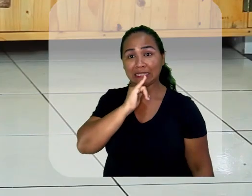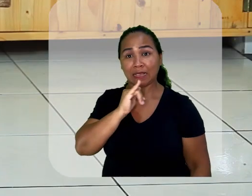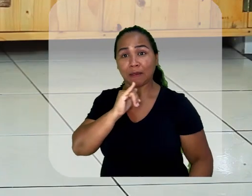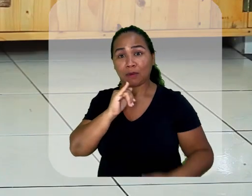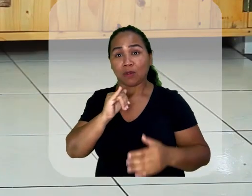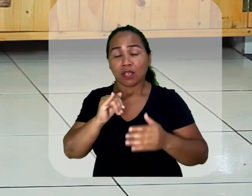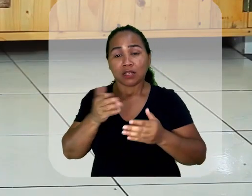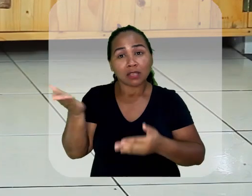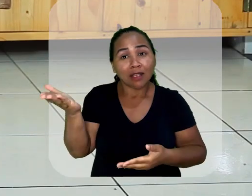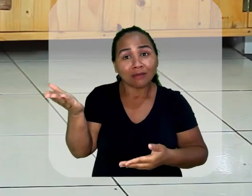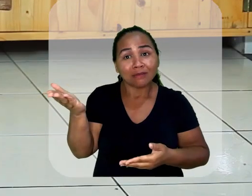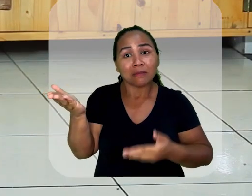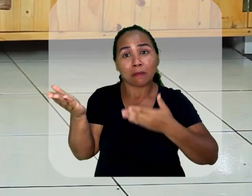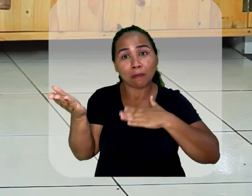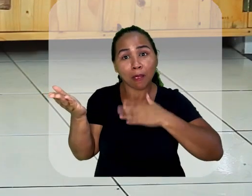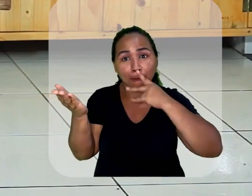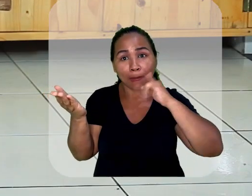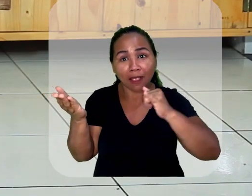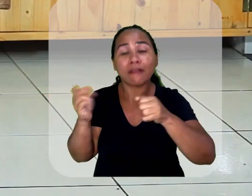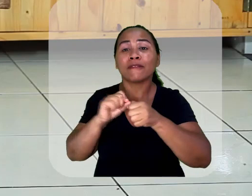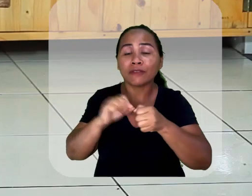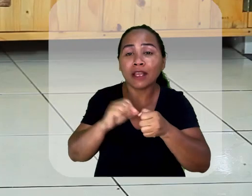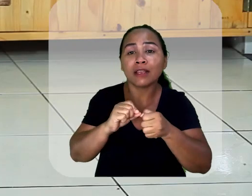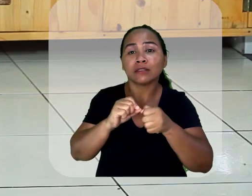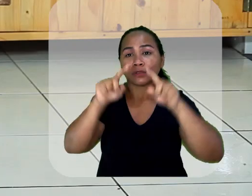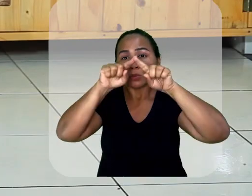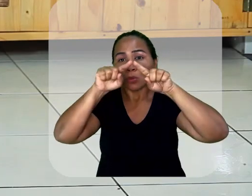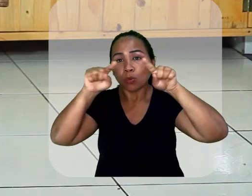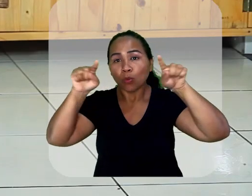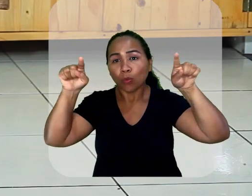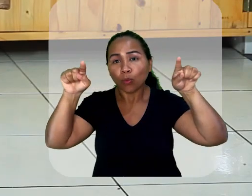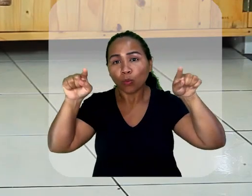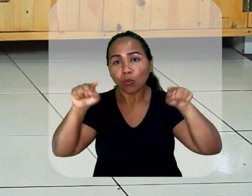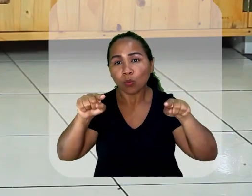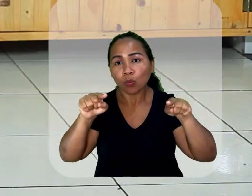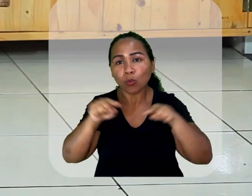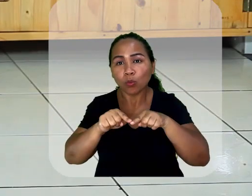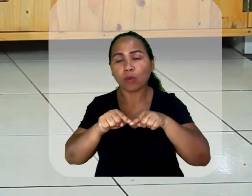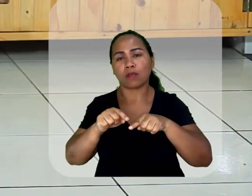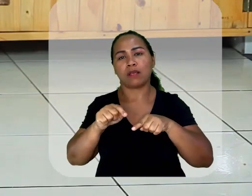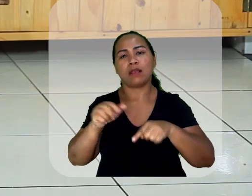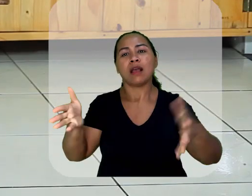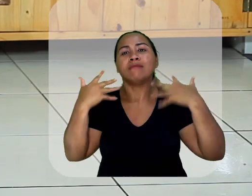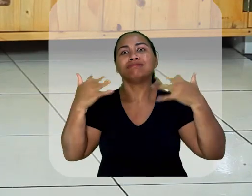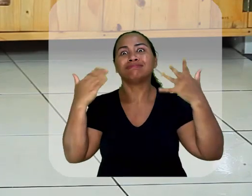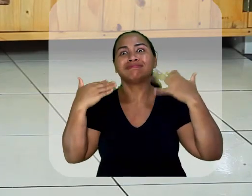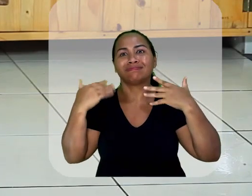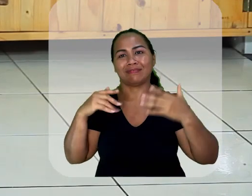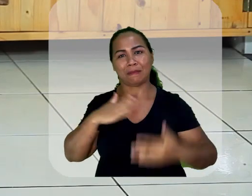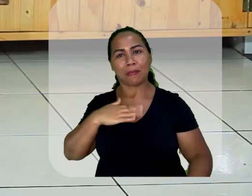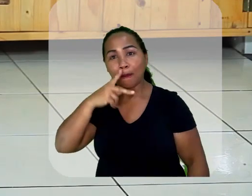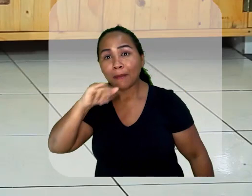mostrei pra vocês, foi feita por ele. Esse abano aqui também do livro foi feito por ele. Então, eu tenho uma alegria muito grande ter, né, meu pai e minha mãe